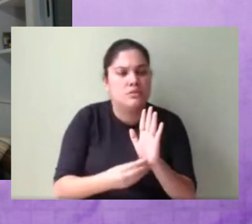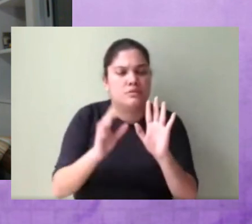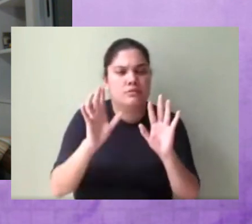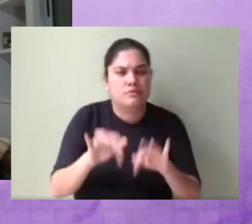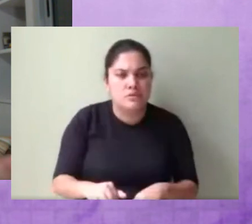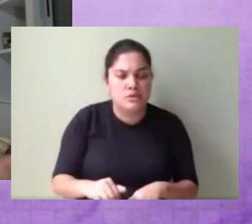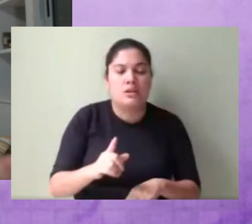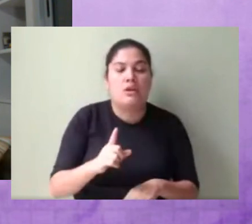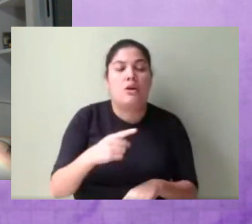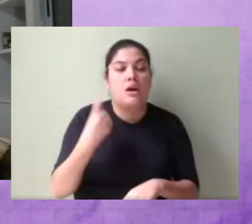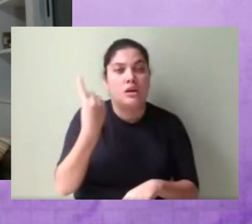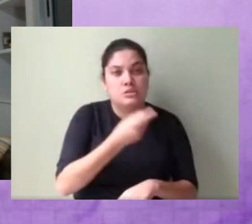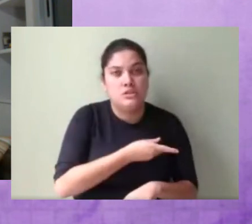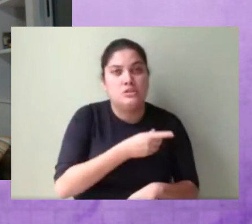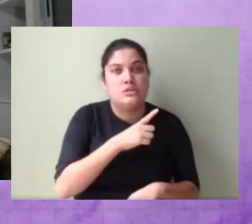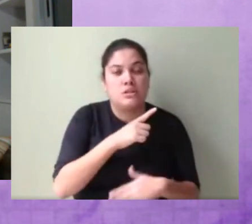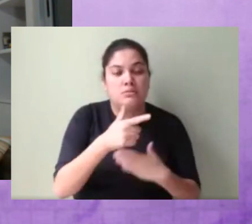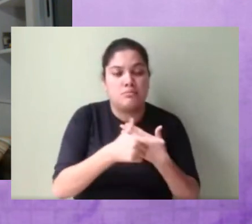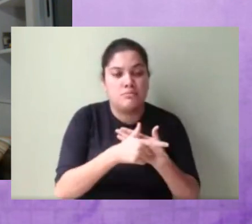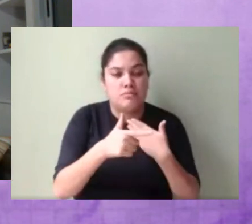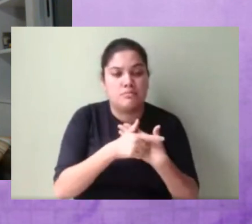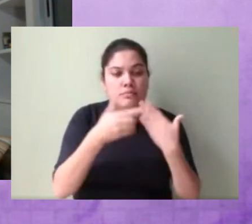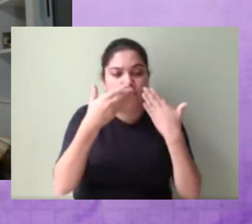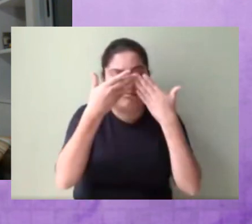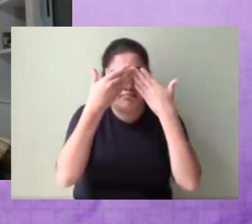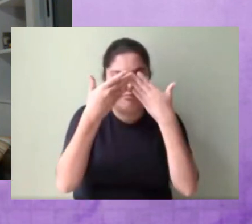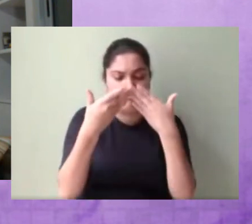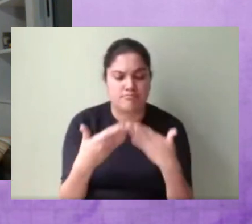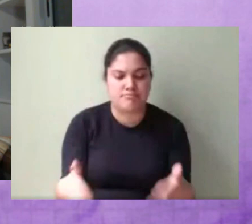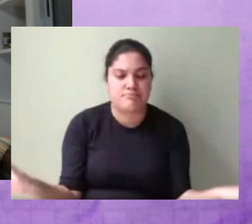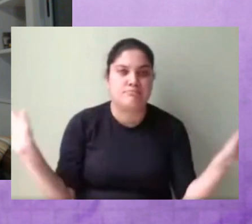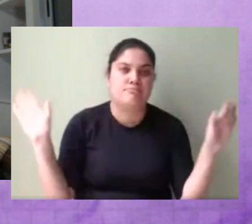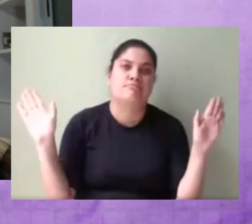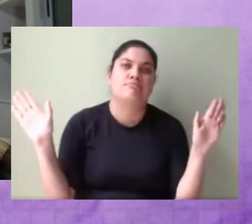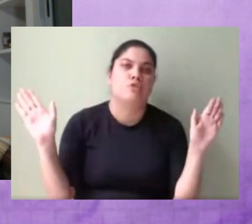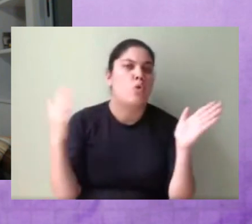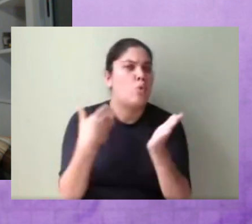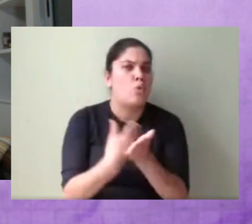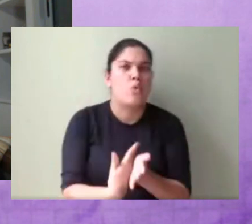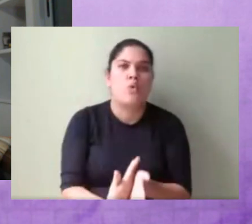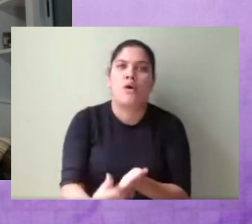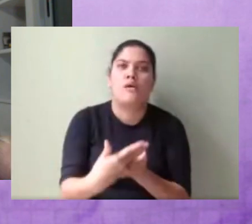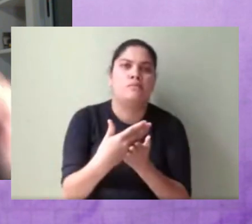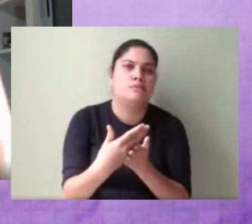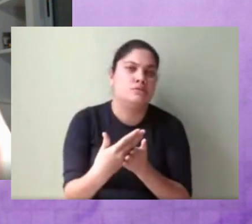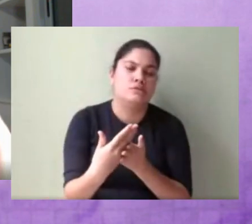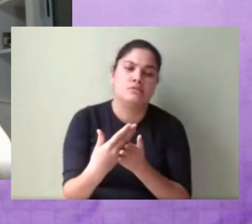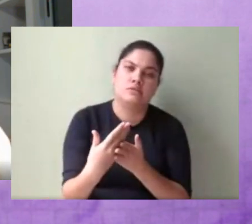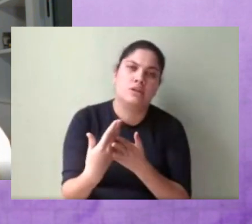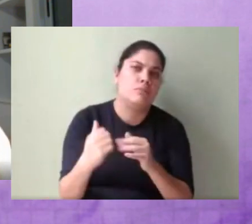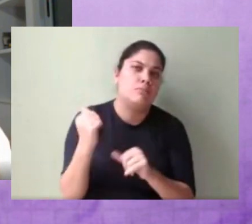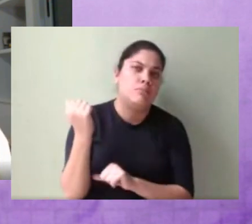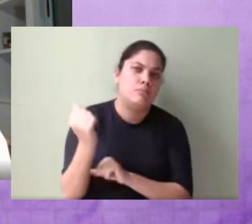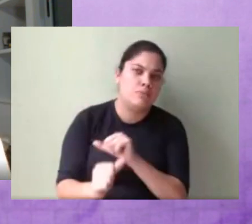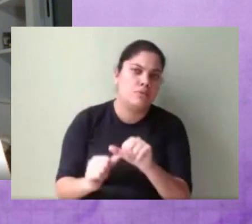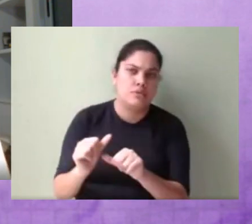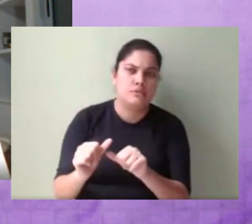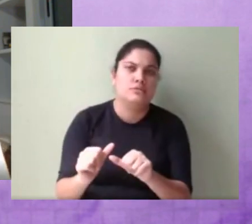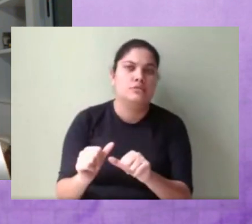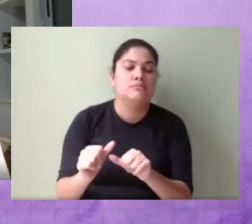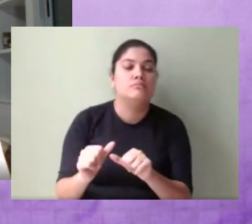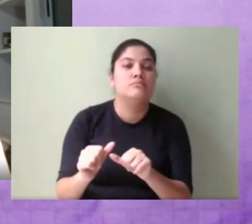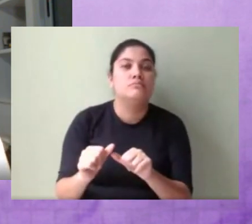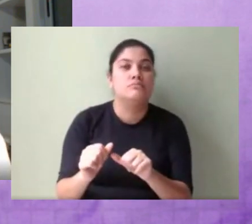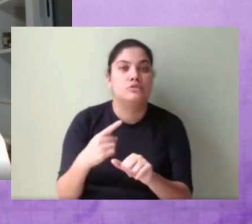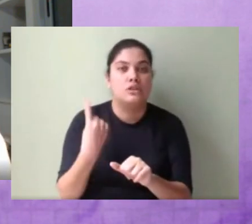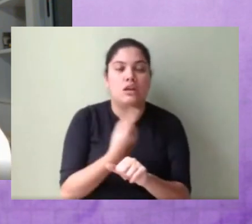portas, eles vão atrás de mais informações e vai retroalimentando a instituição, eu acho. Ontem teve uma live do Festival